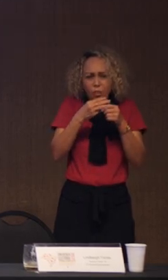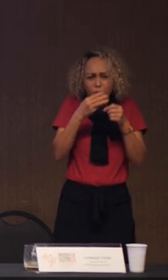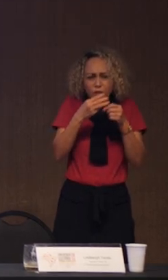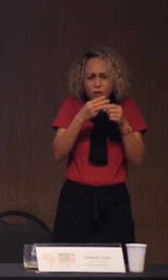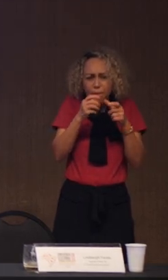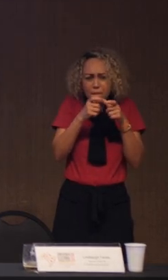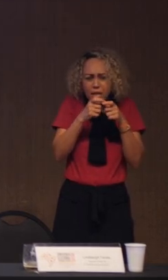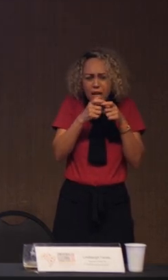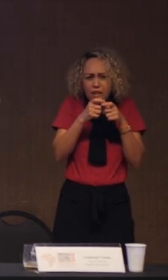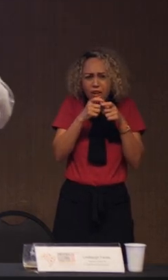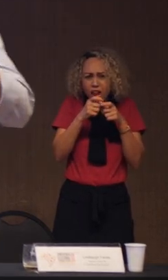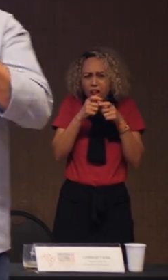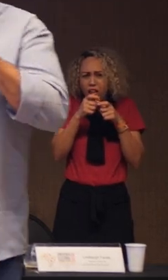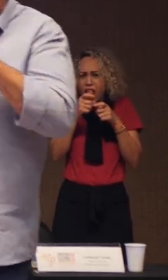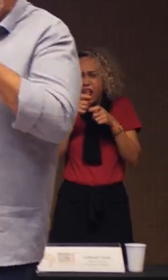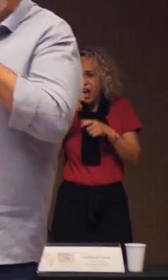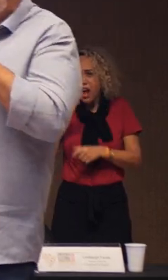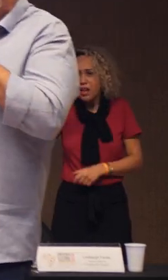Sul,